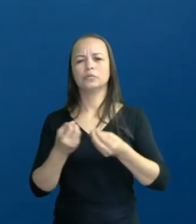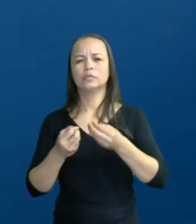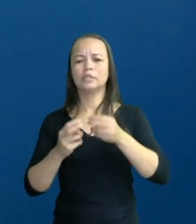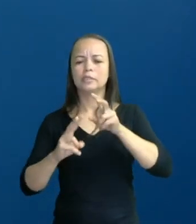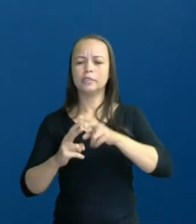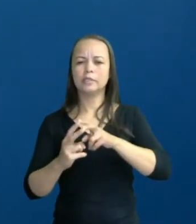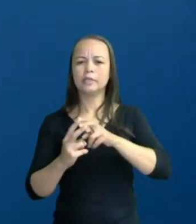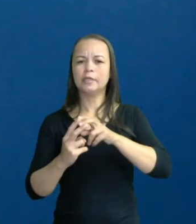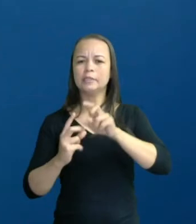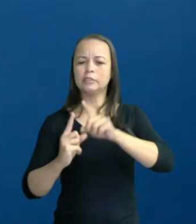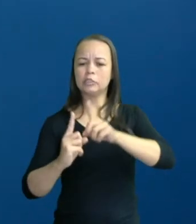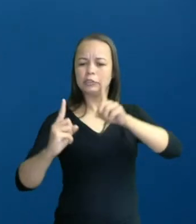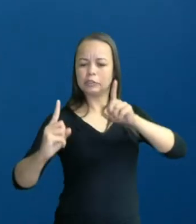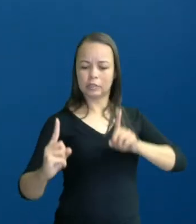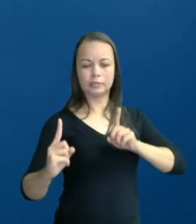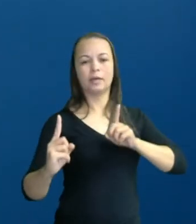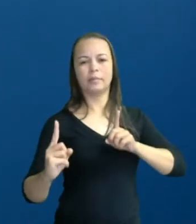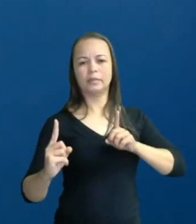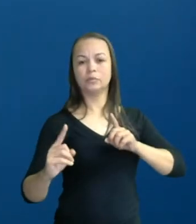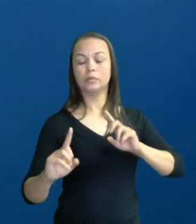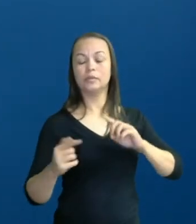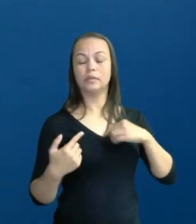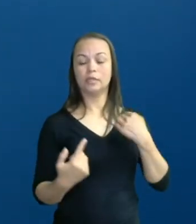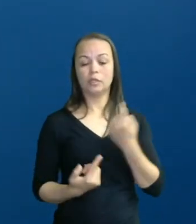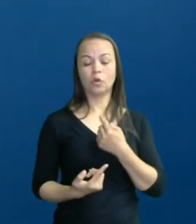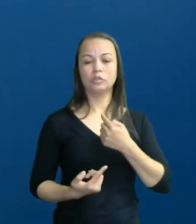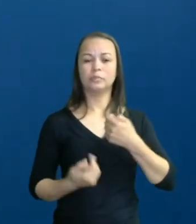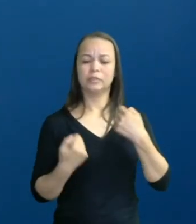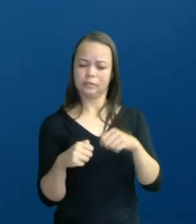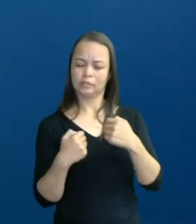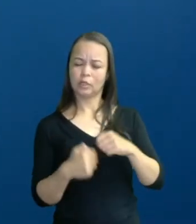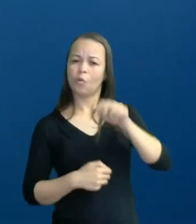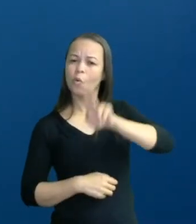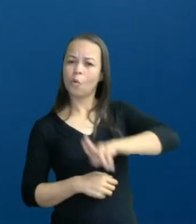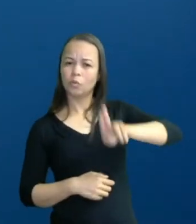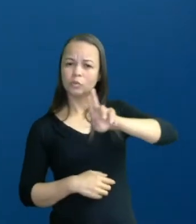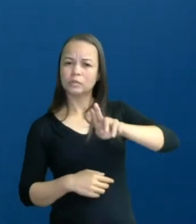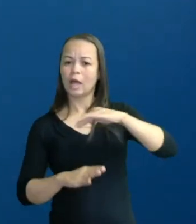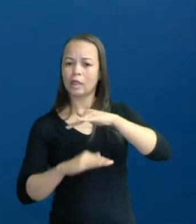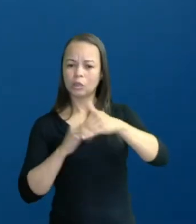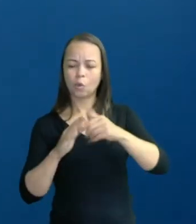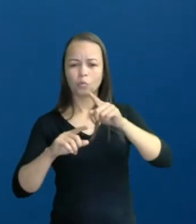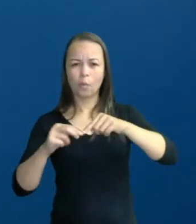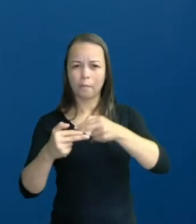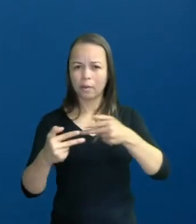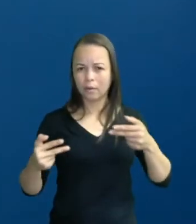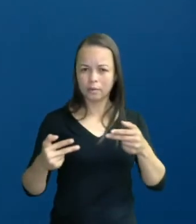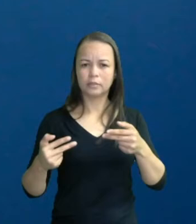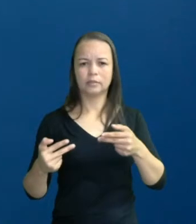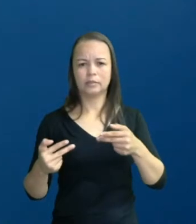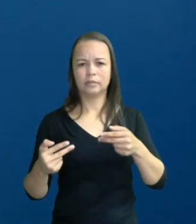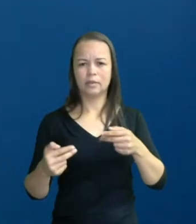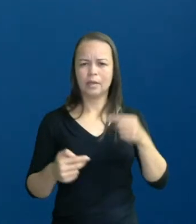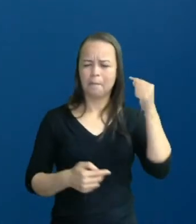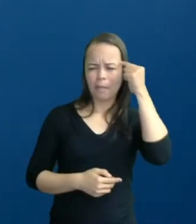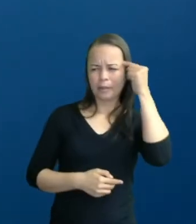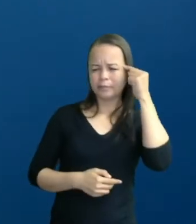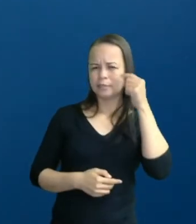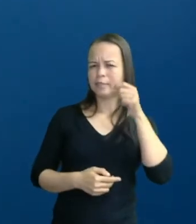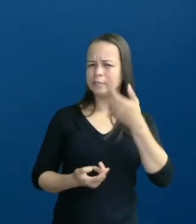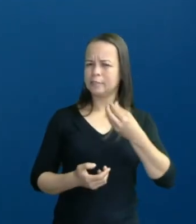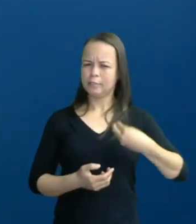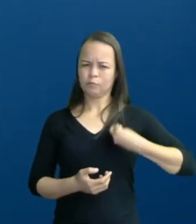gente conseguiu avançar ao longo do tempo, não é isso? Vê que interessante. Hoje, a gente tem